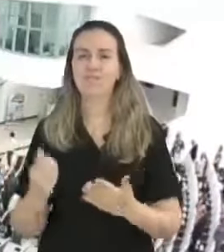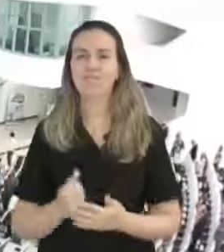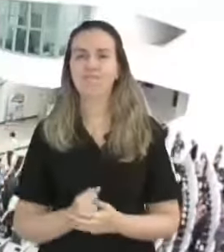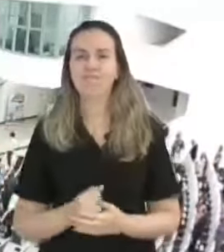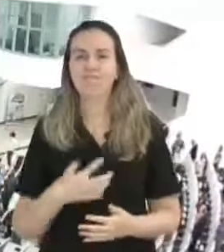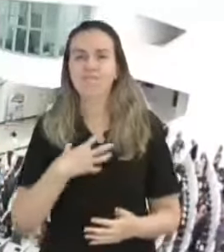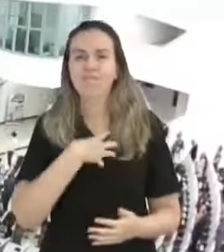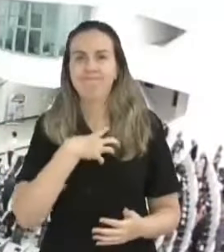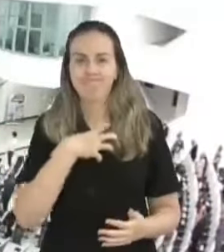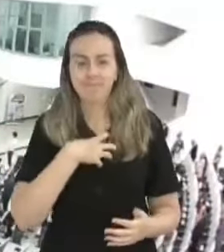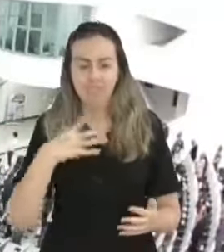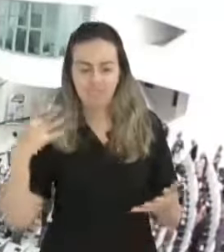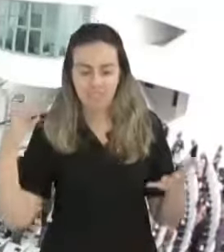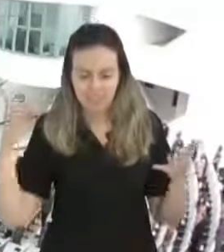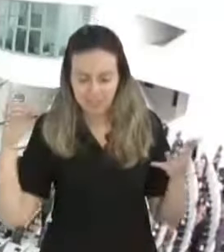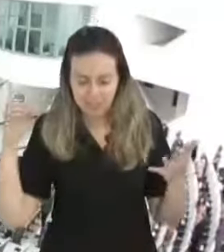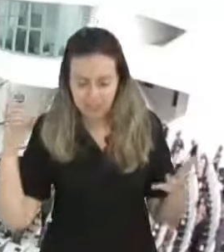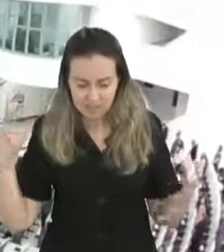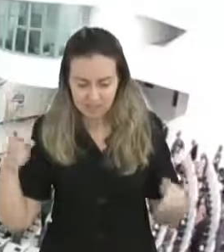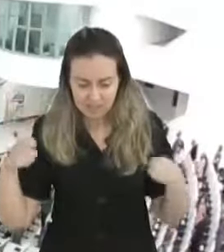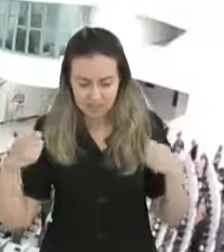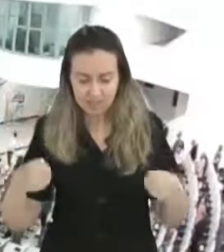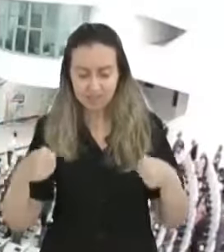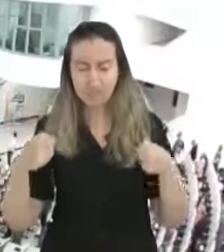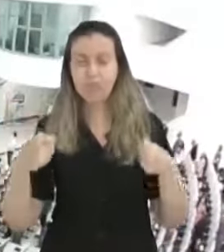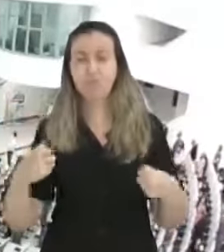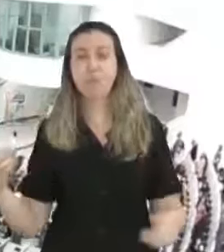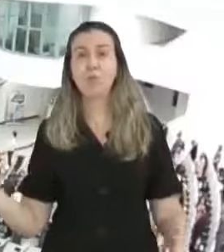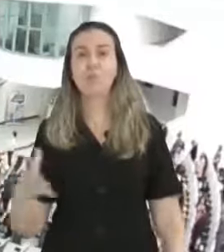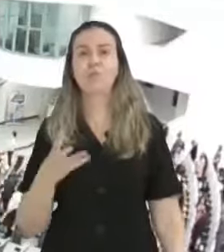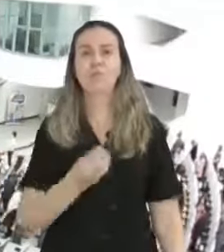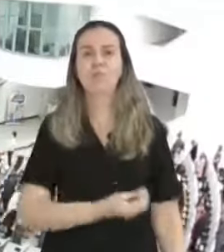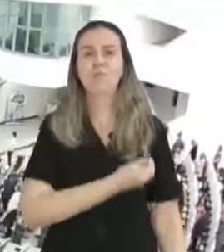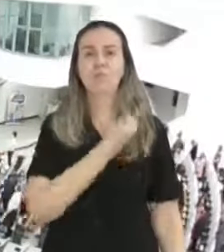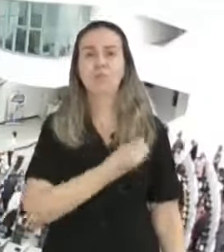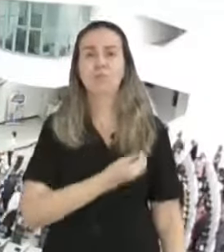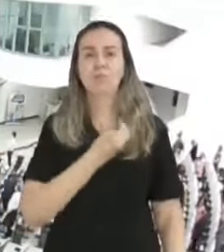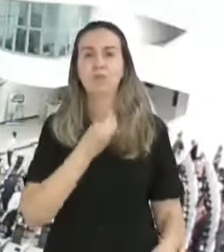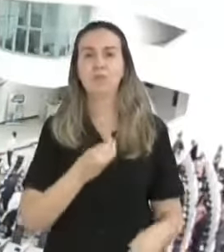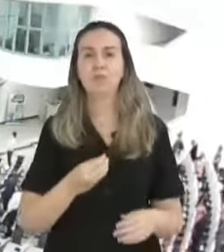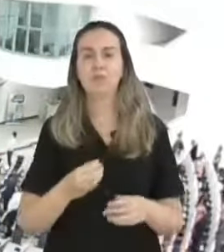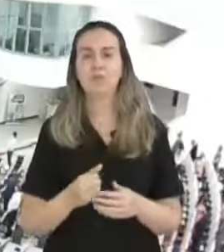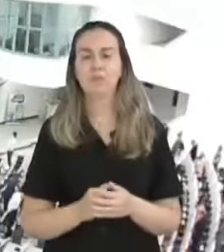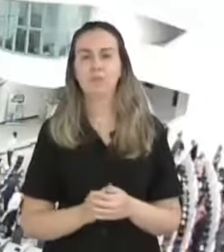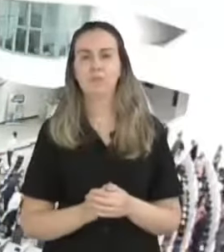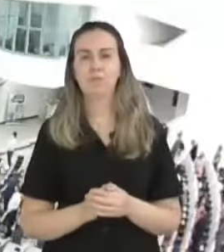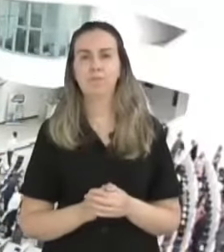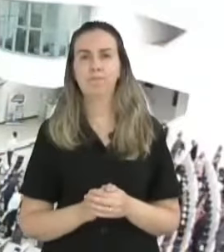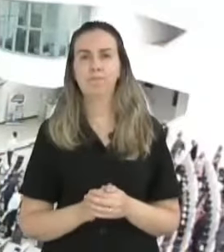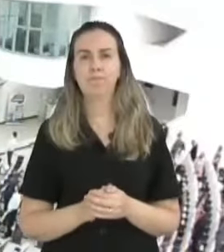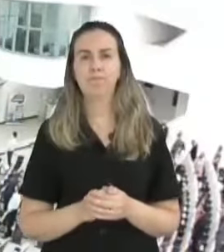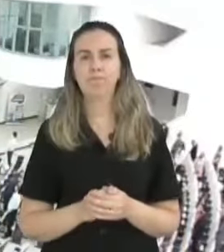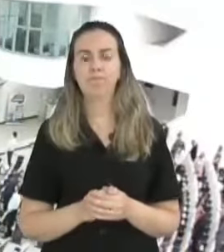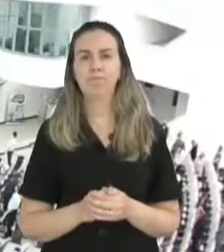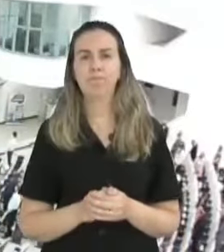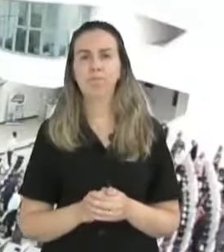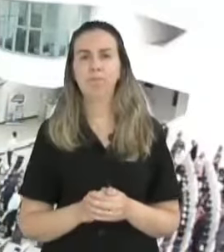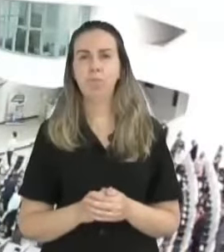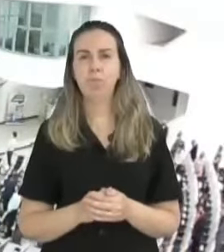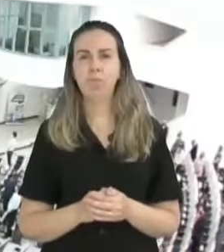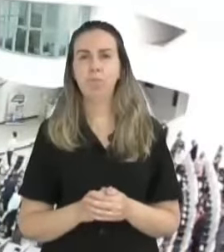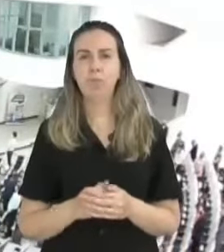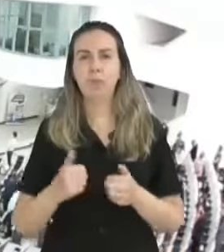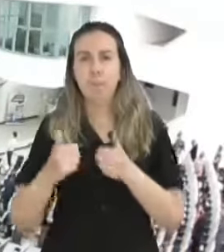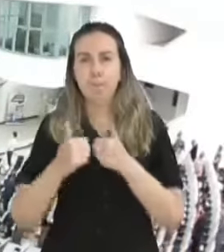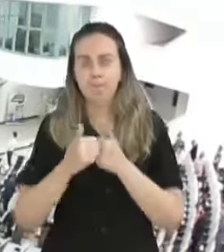você que sente uma chamada e uma necessidade de renovação, saia daí da onde você está e venha aqui na frente